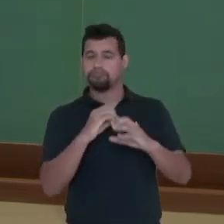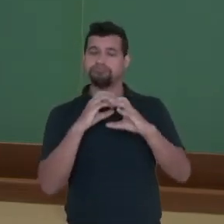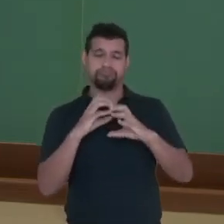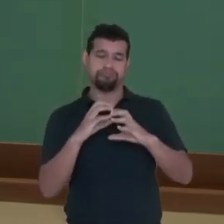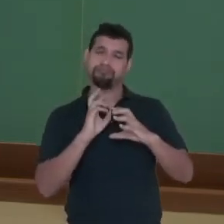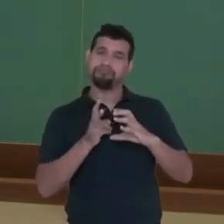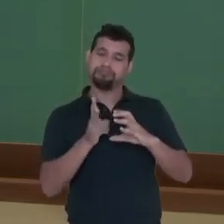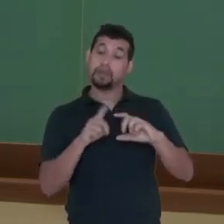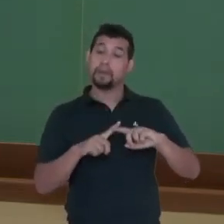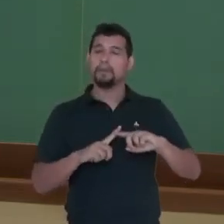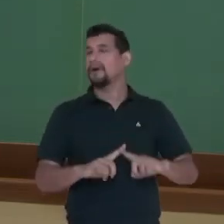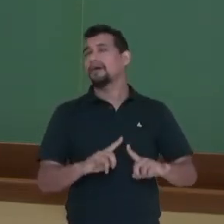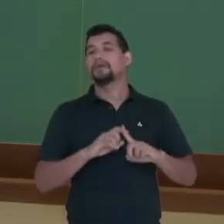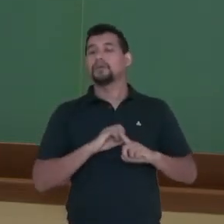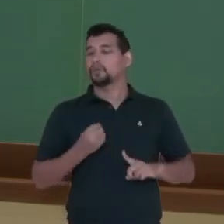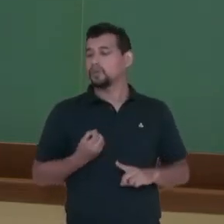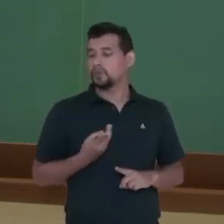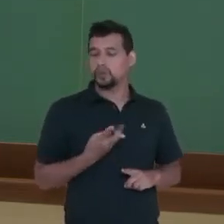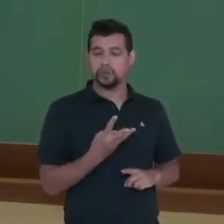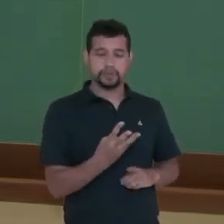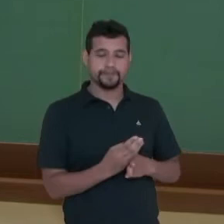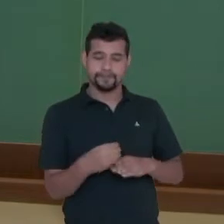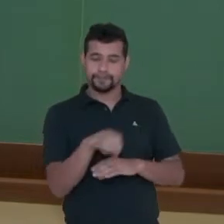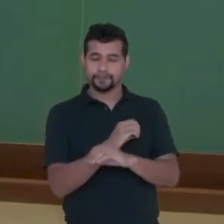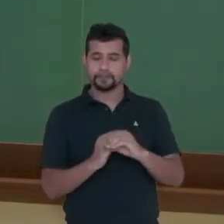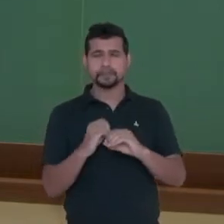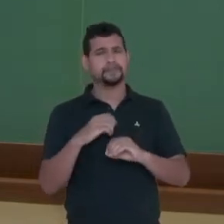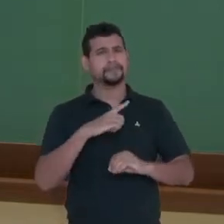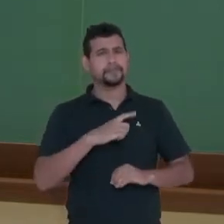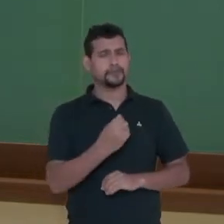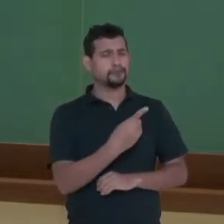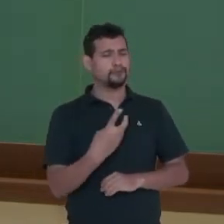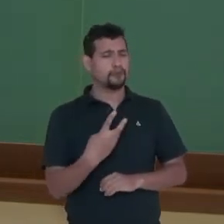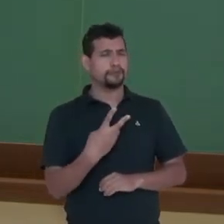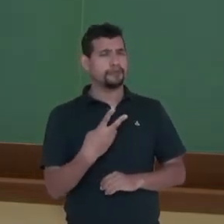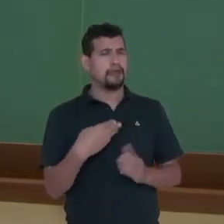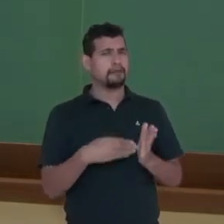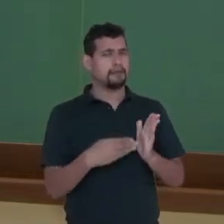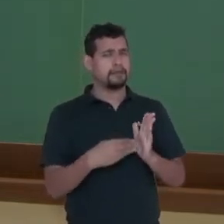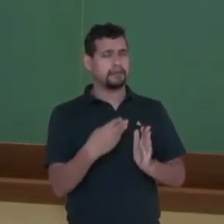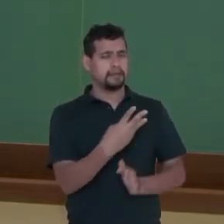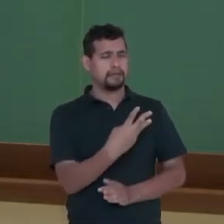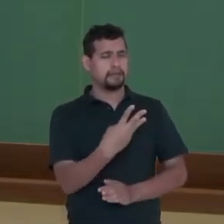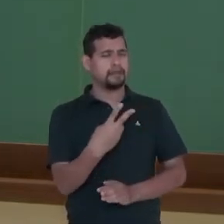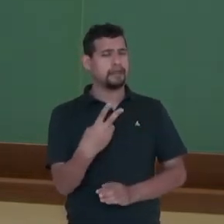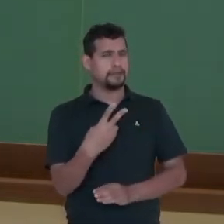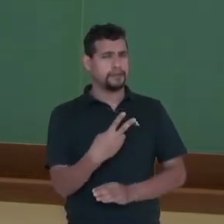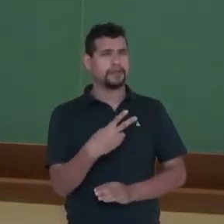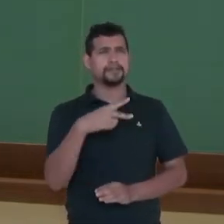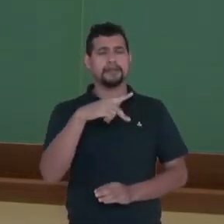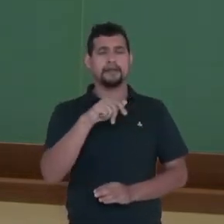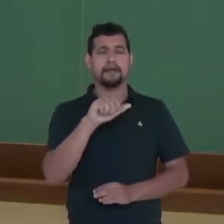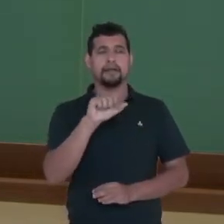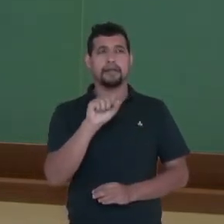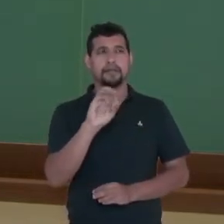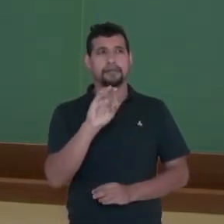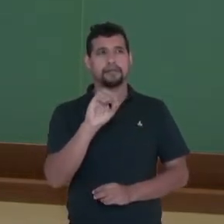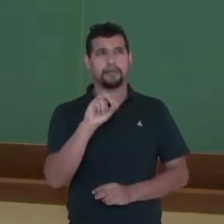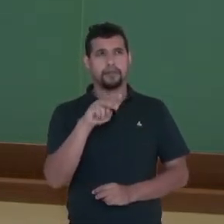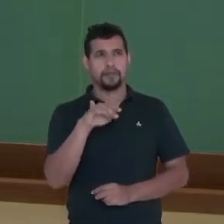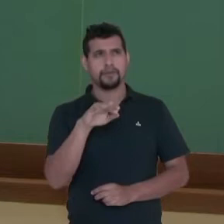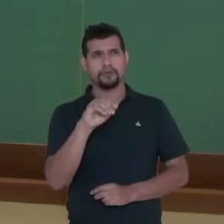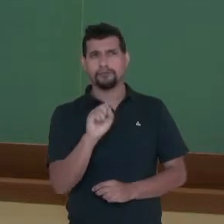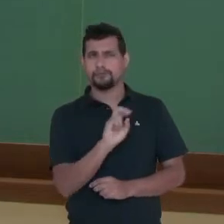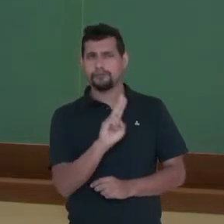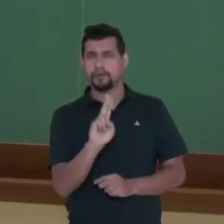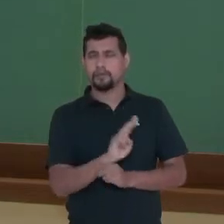tamanhinho, mas o número de células ele tem já de 12 a 32 blastômeros. Blastômeros é o nome dessas célulazinhas.